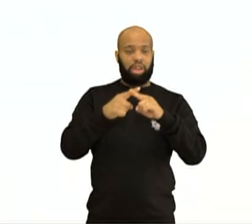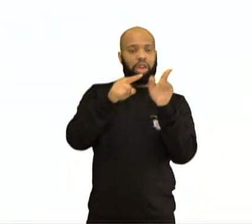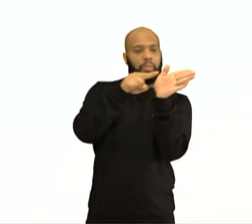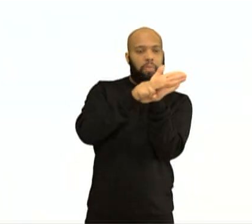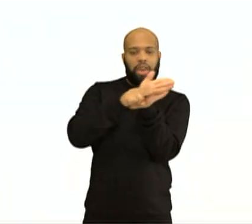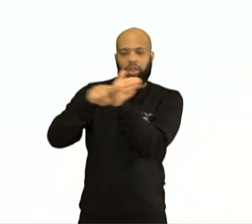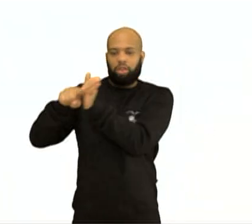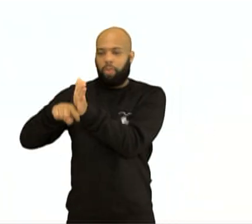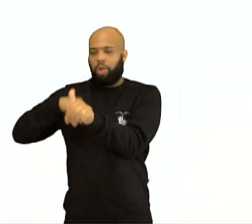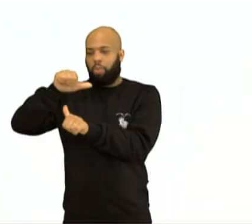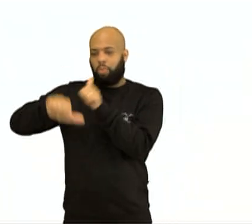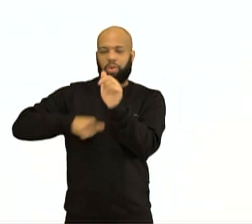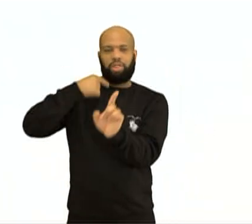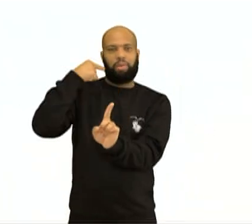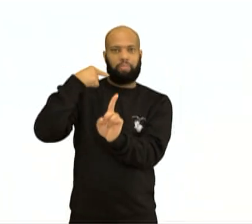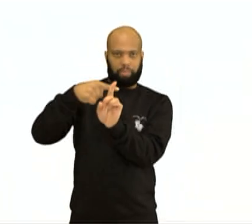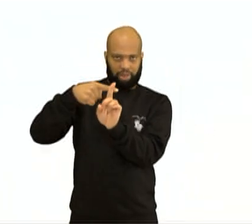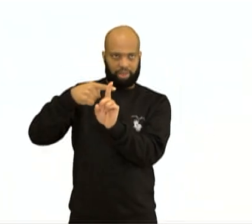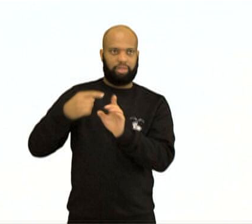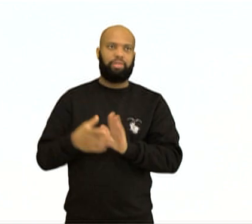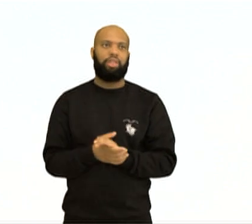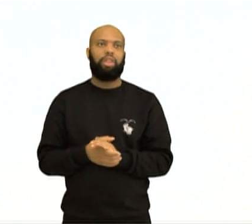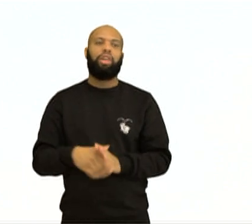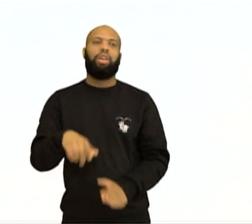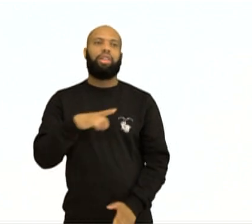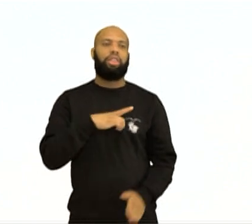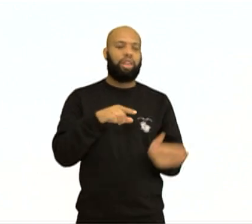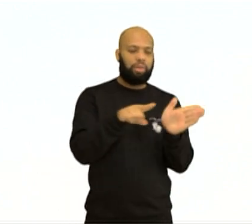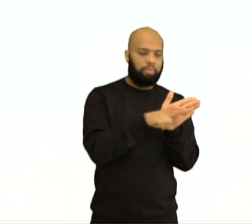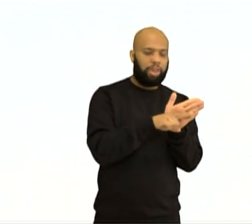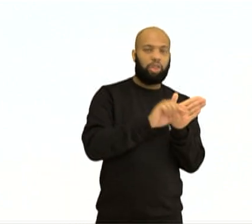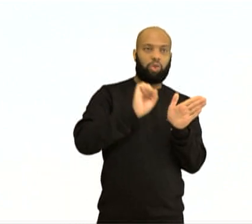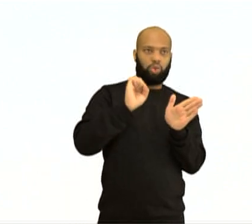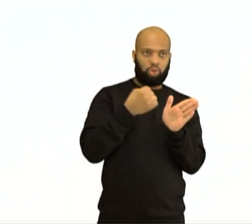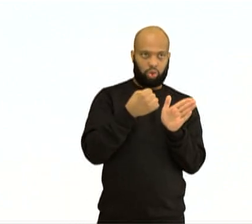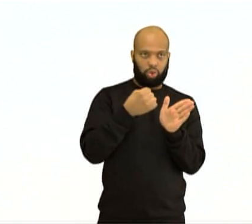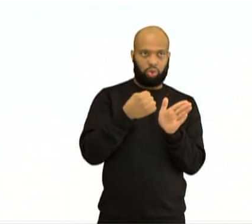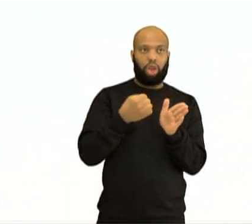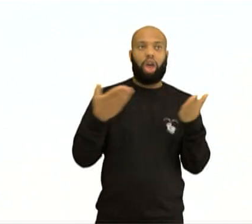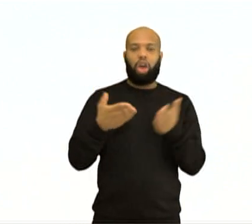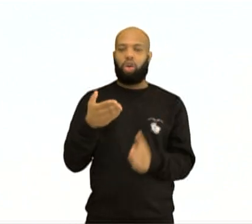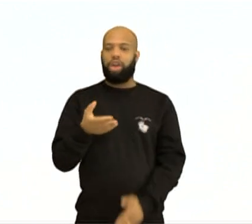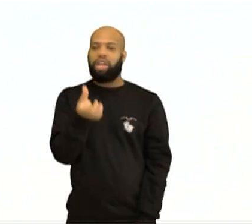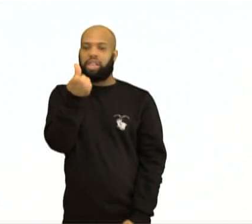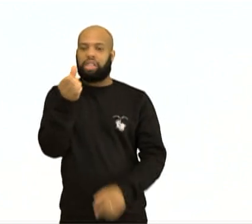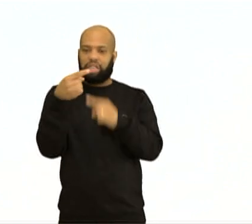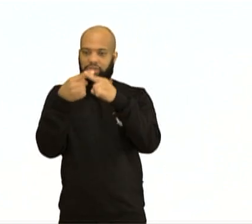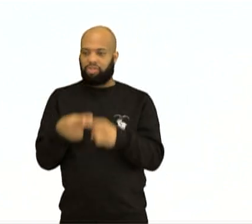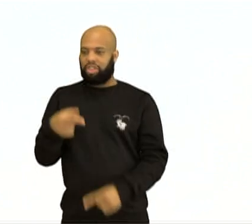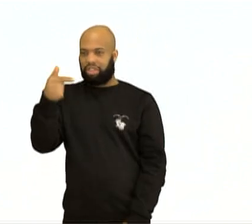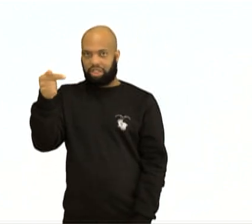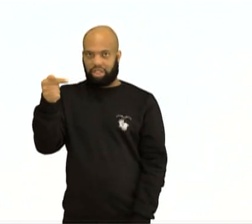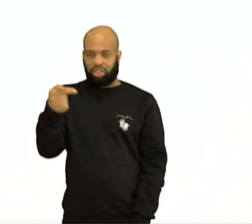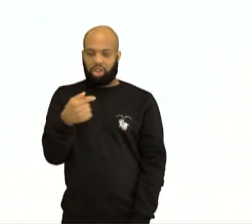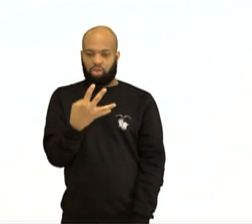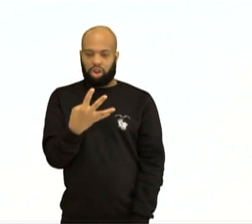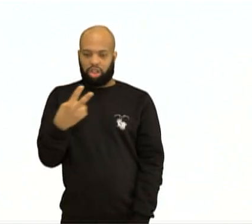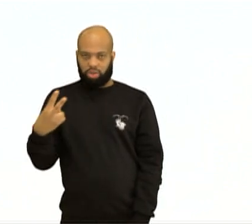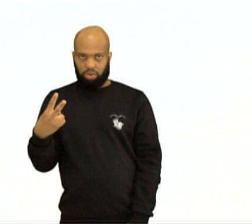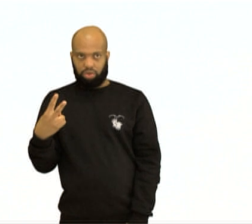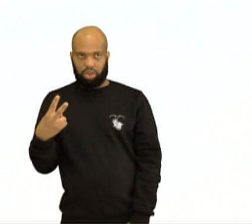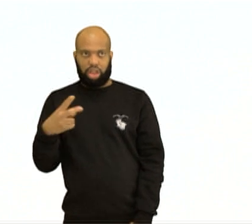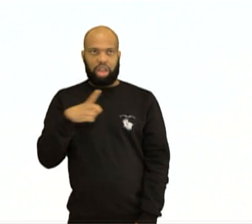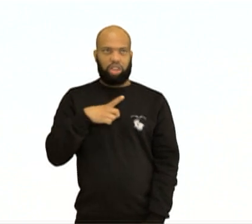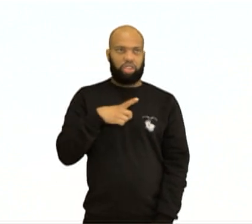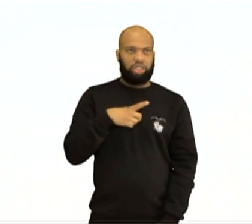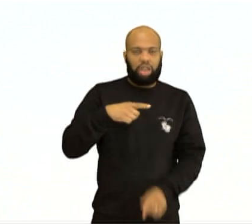com menos fica mais. Então, nós temos menos 8, 6 vezes 7, 42. E o menos com menos